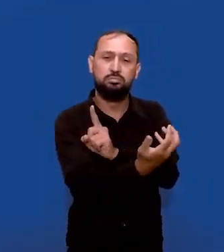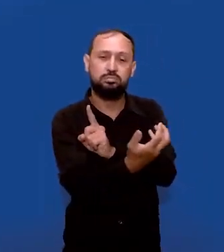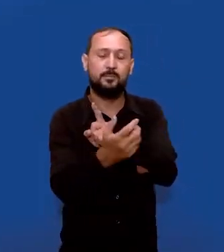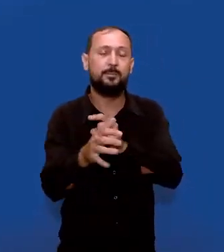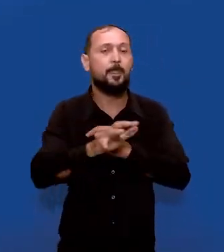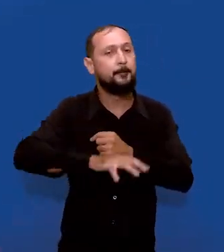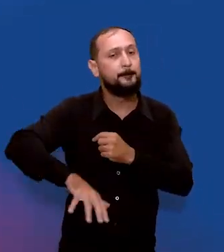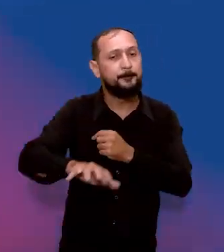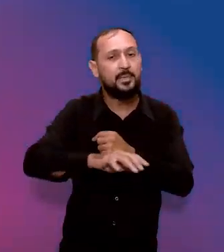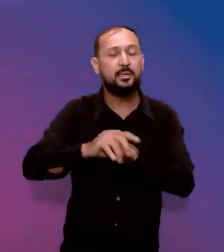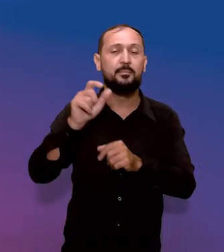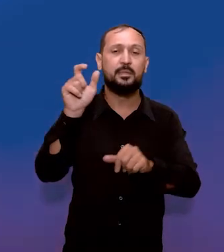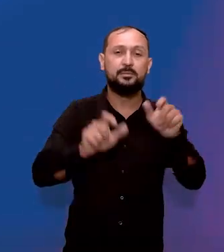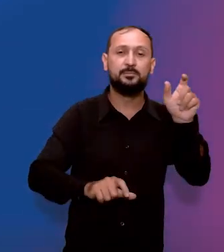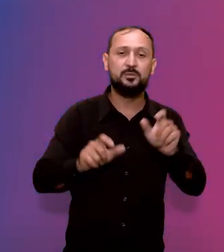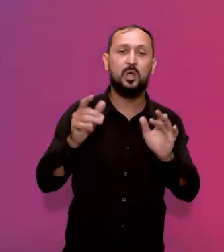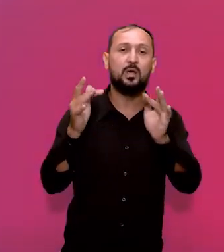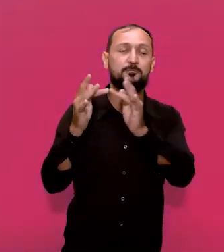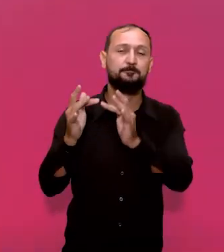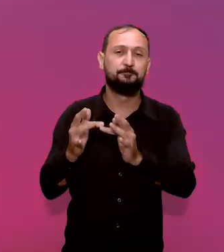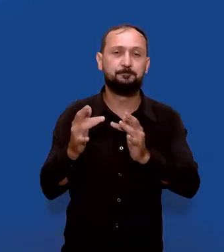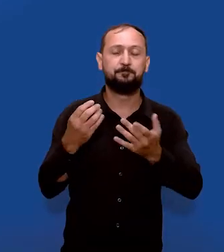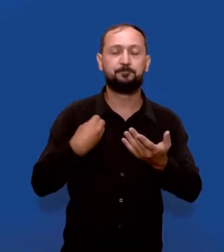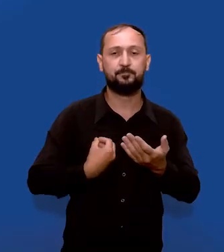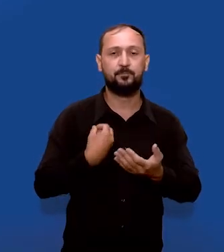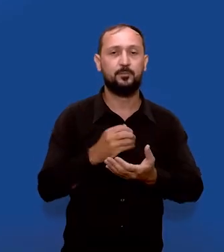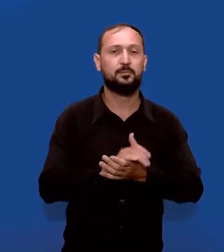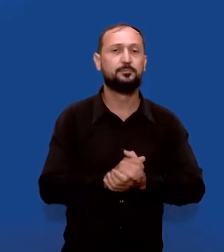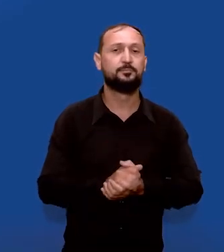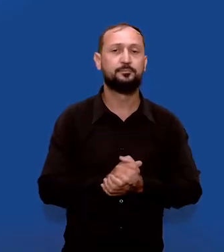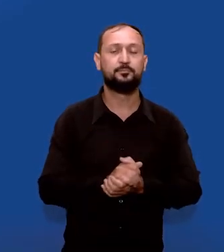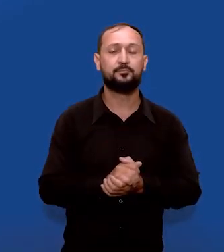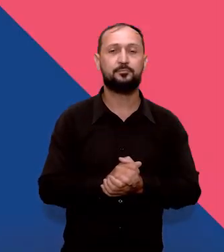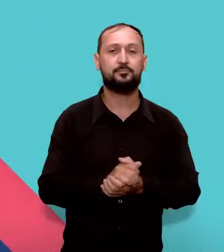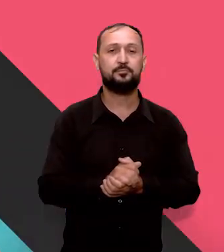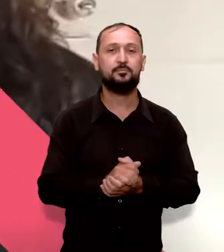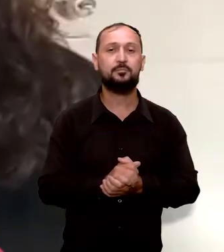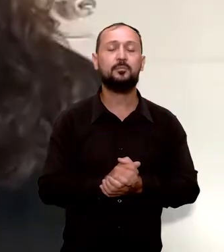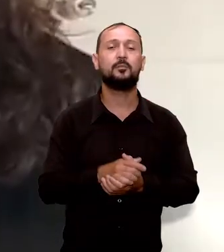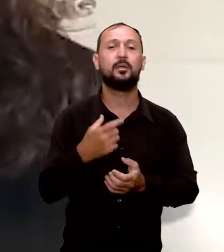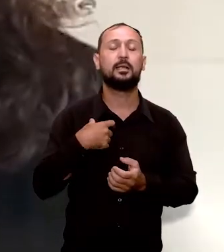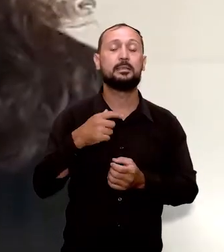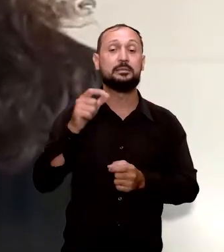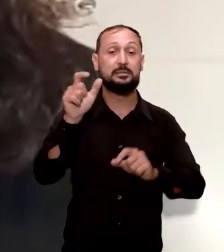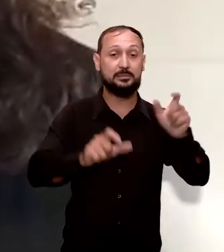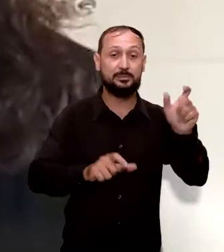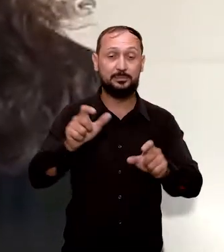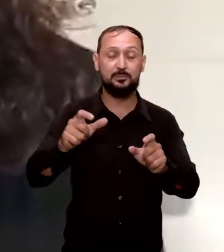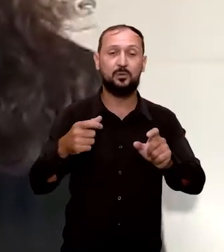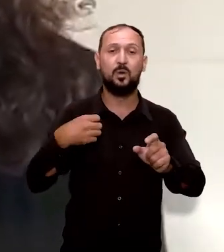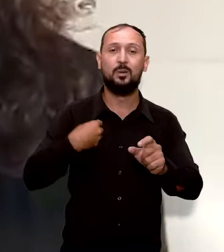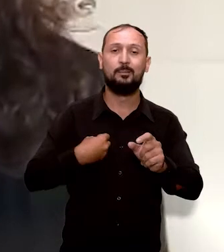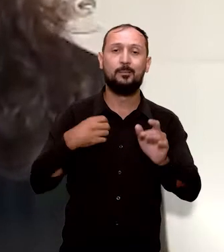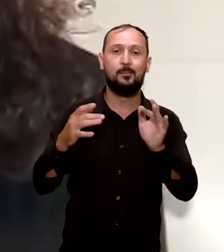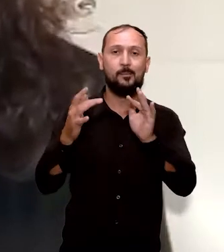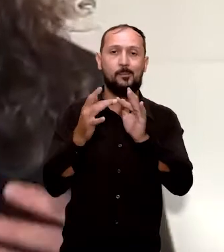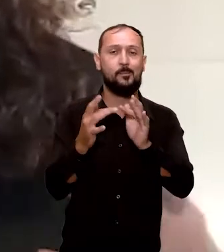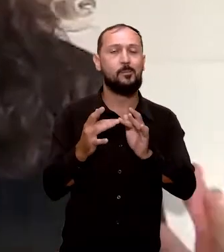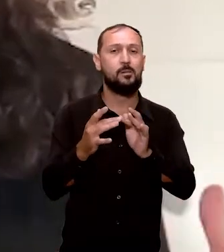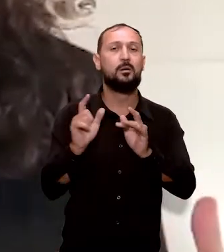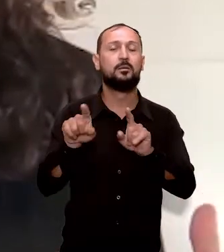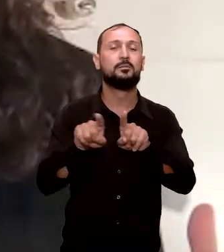muito influenciada pelo meio que ela vive, pelas pessoas com quem ela convive. E, ao mesmo tempo,